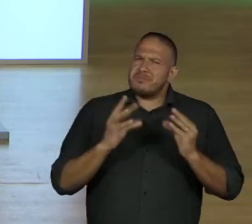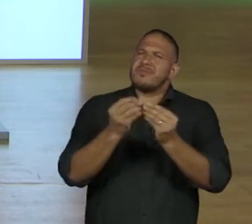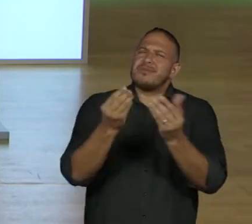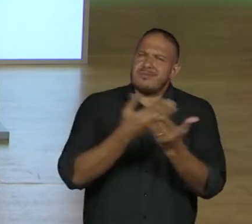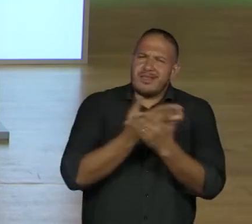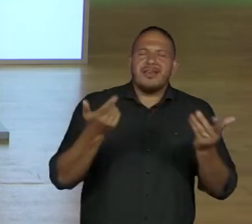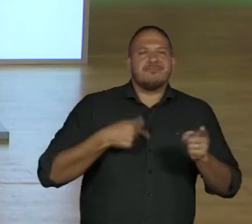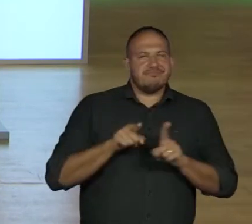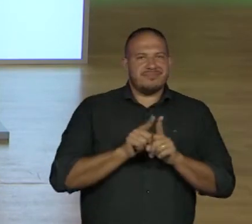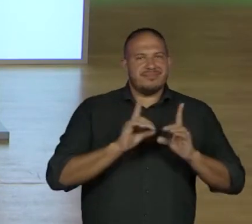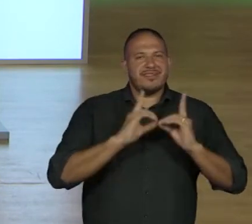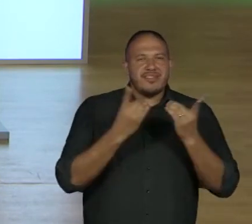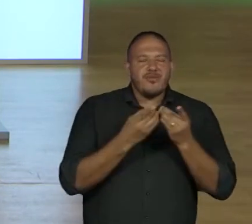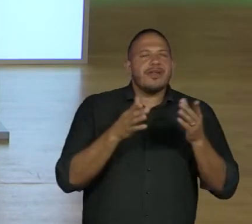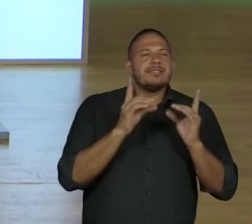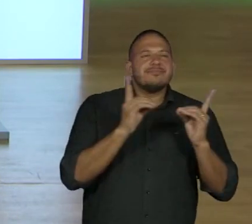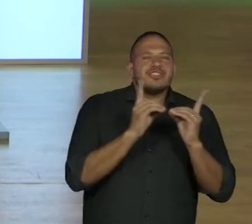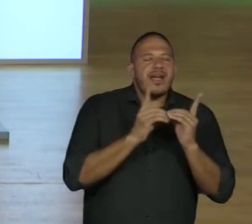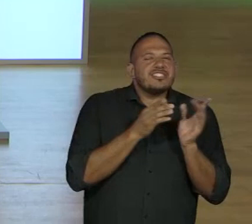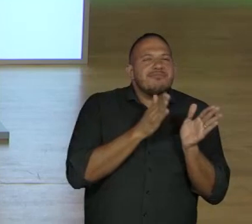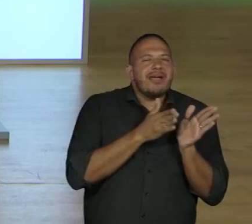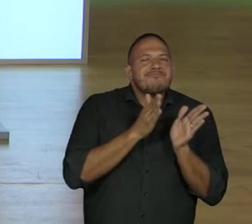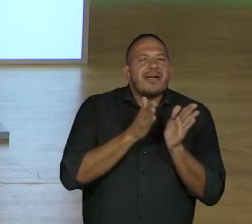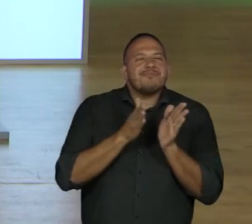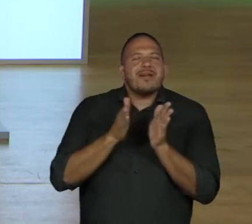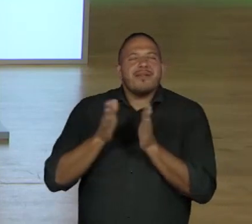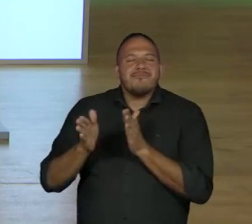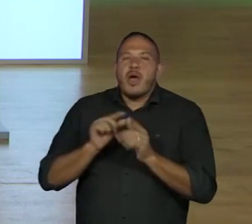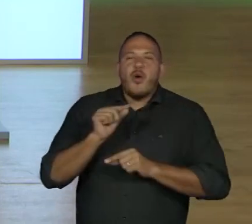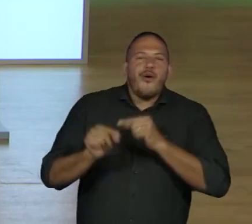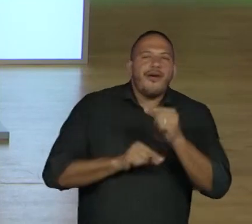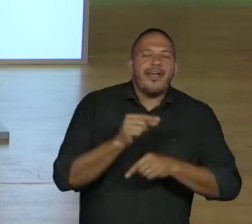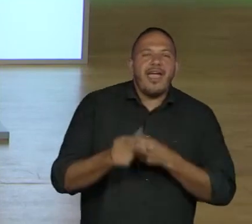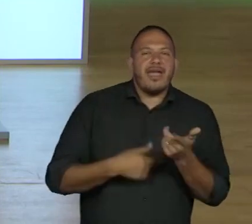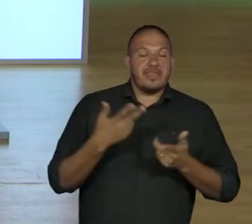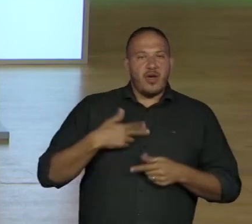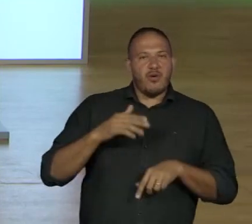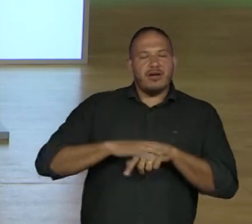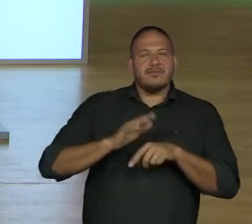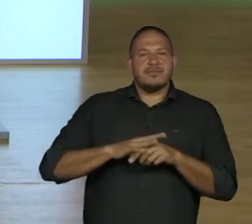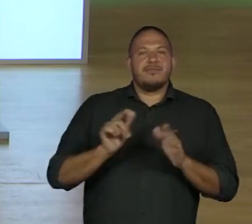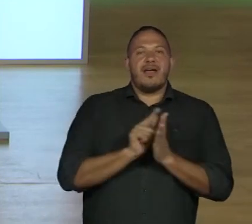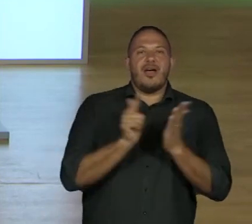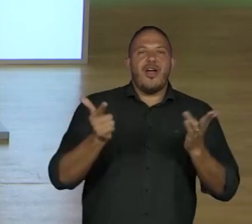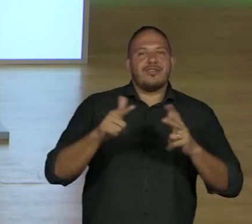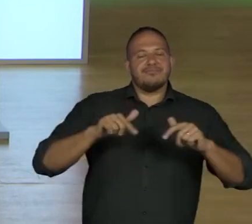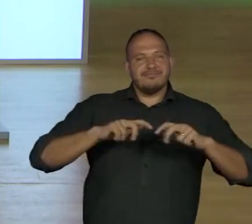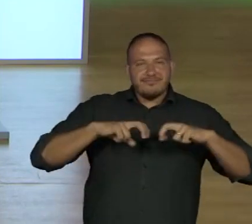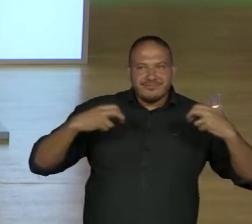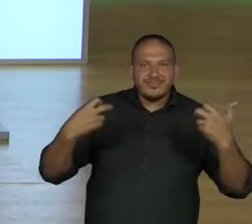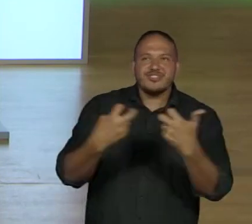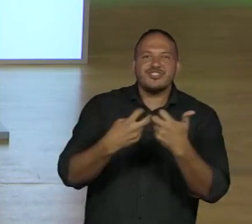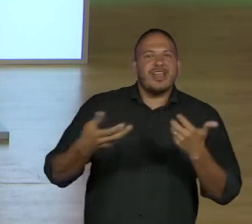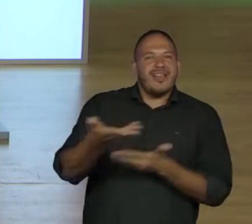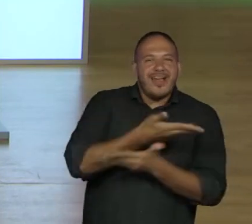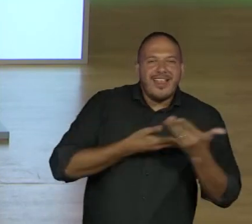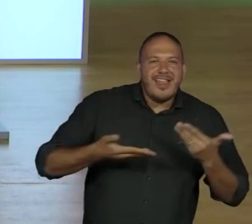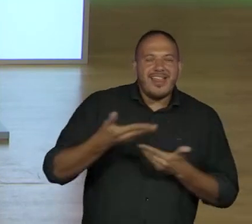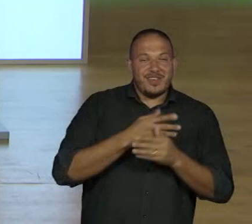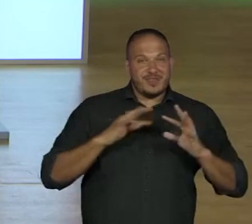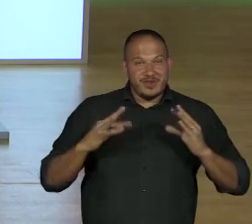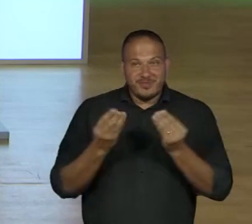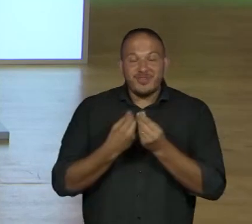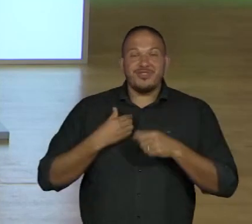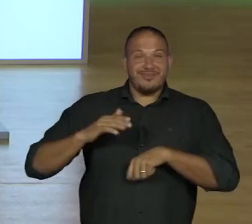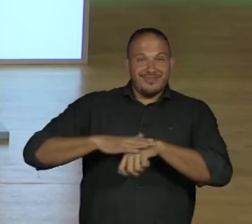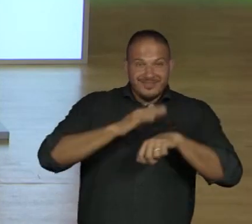sequência didática que está rolando, né? Que seria uma roda de jornal, né? Que na sala nós iríamos fazer aquela roda,